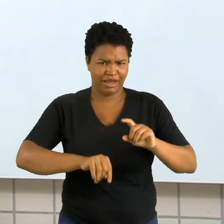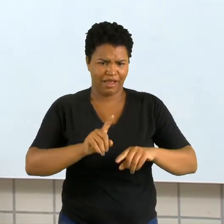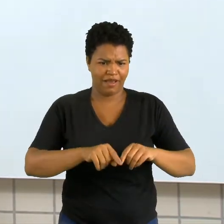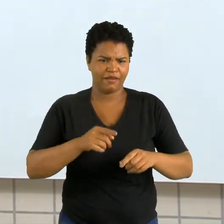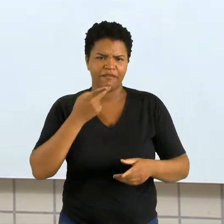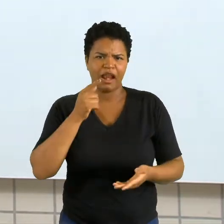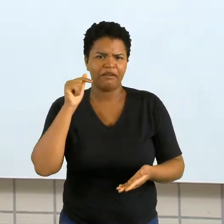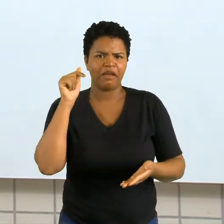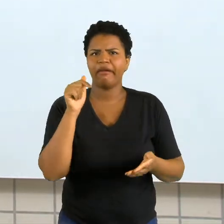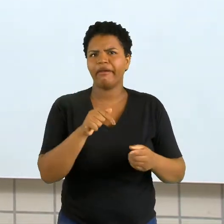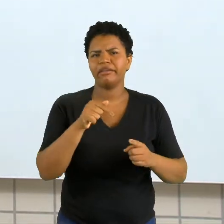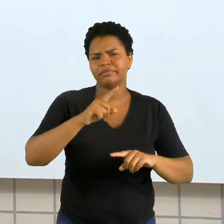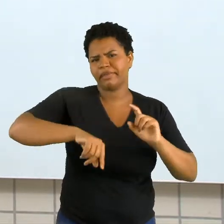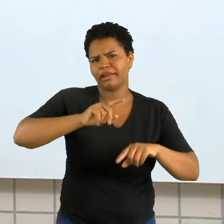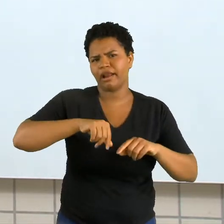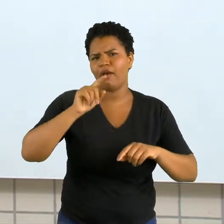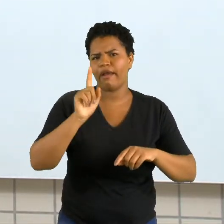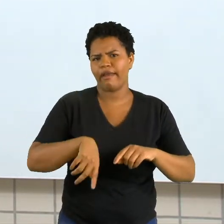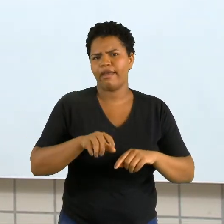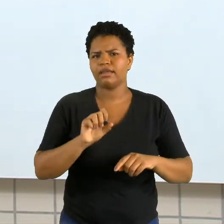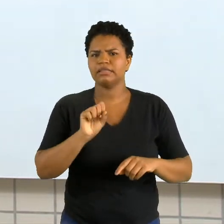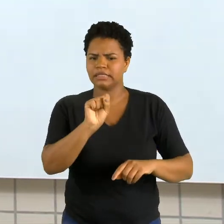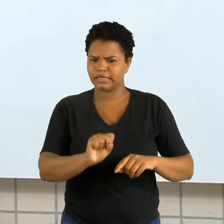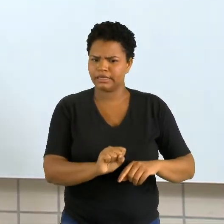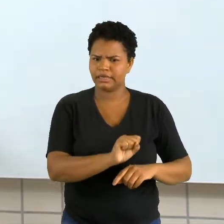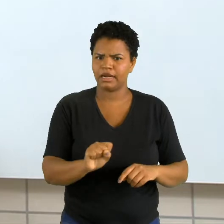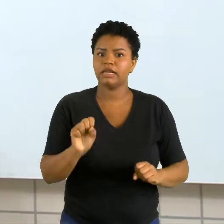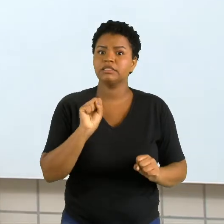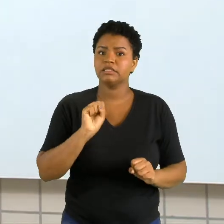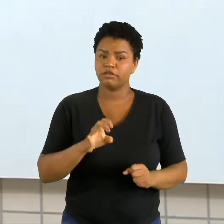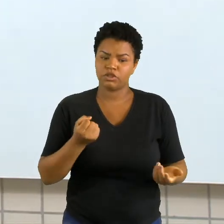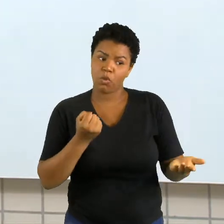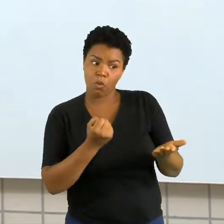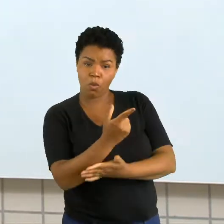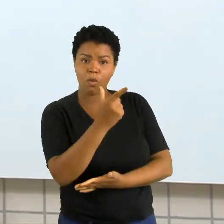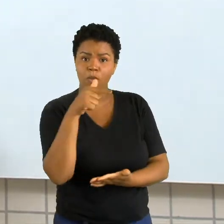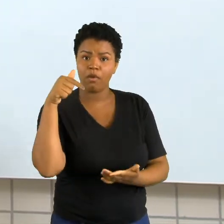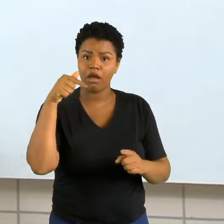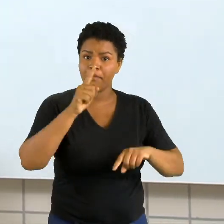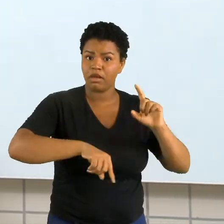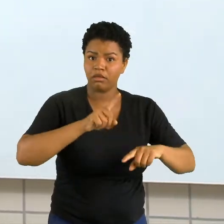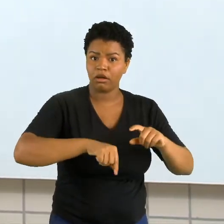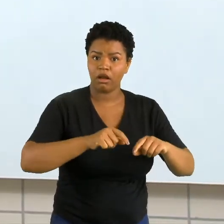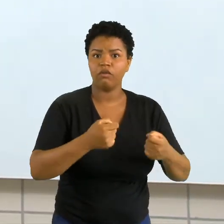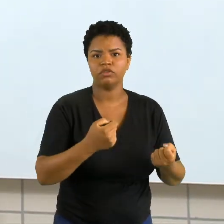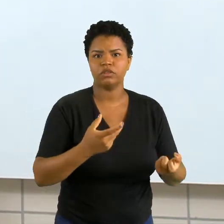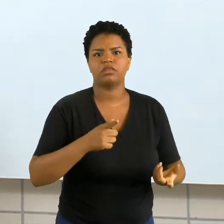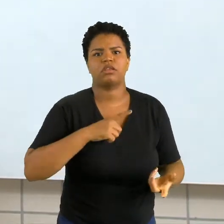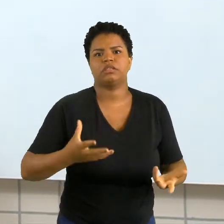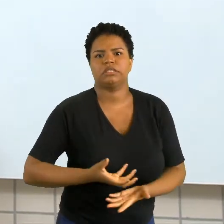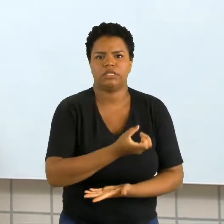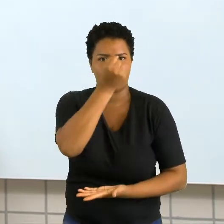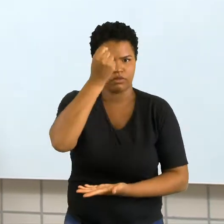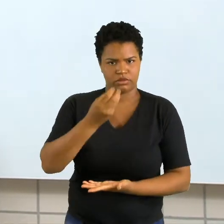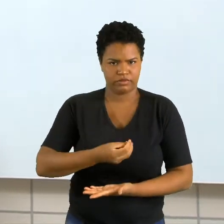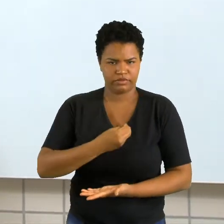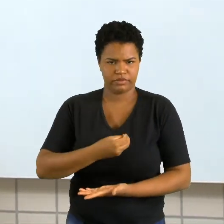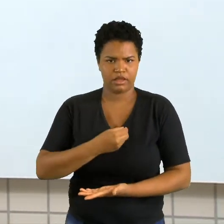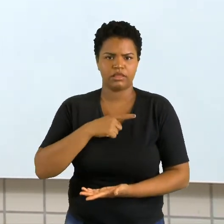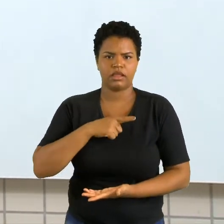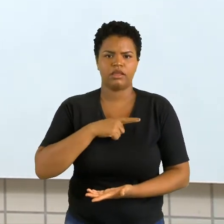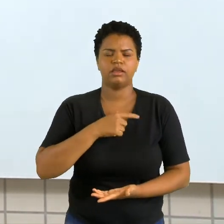se você comprasse um artefato daquele, você teria sua salvação? Por exemplo, nós podemos destacar as 12 cabeças